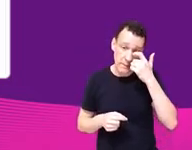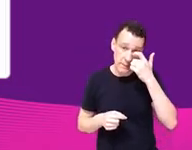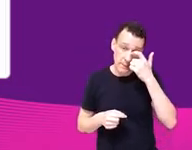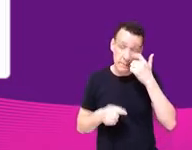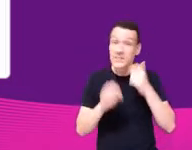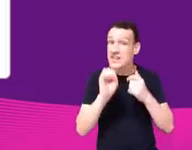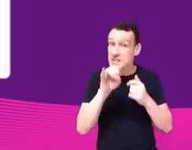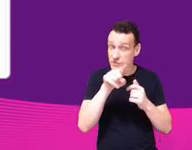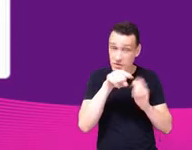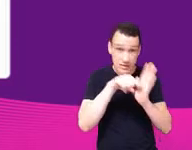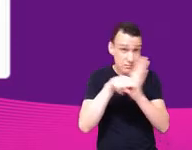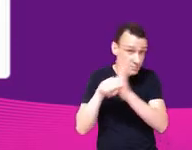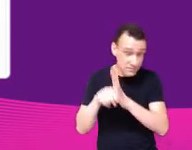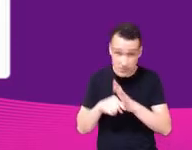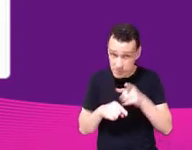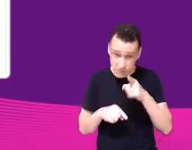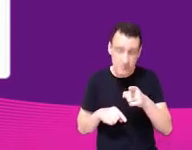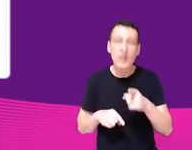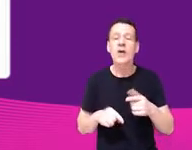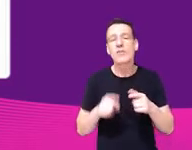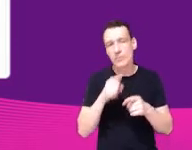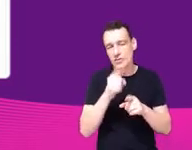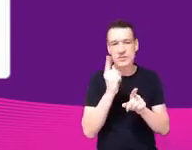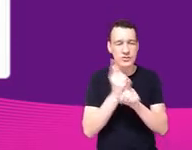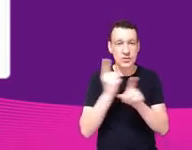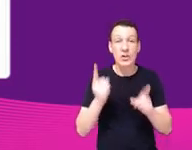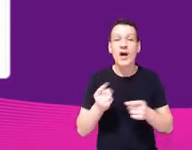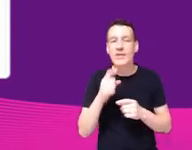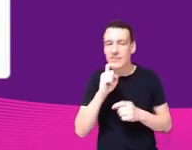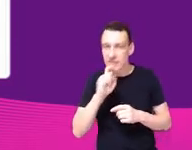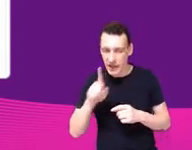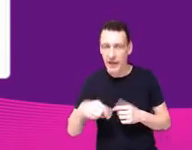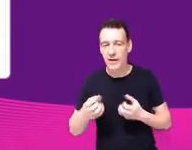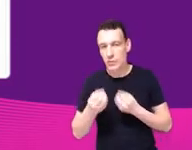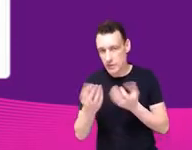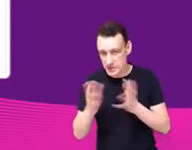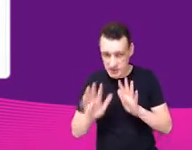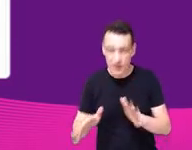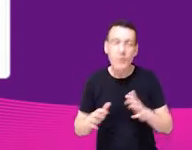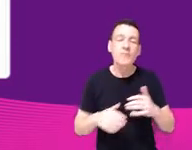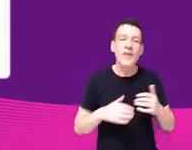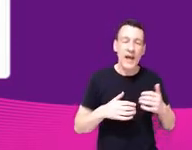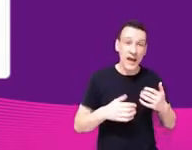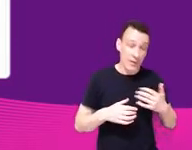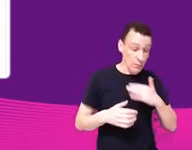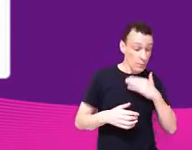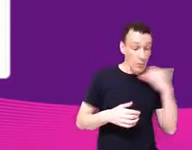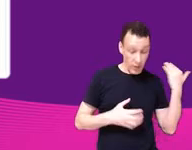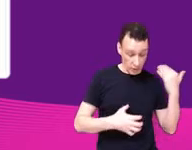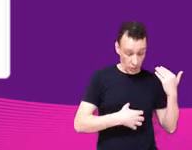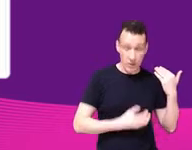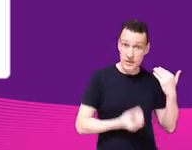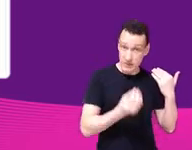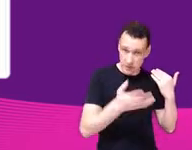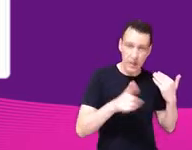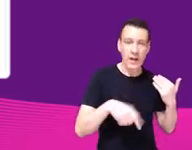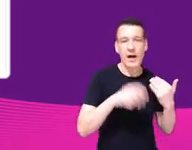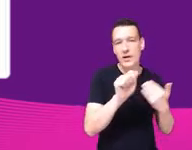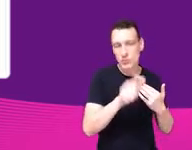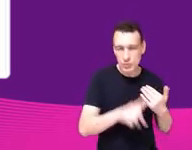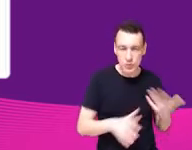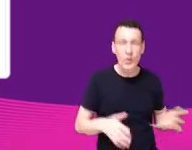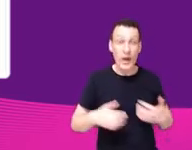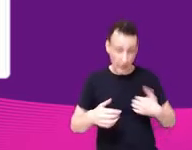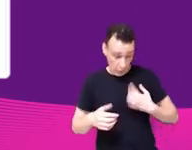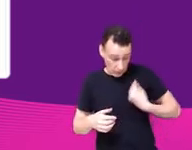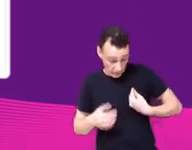temos, novamente, a doação em verde, transplantes com doador falecido em azul, e em laranja com doador vivo. Nós temos um